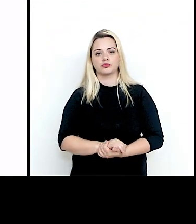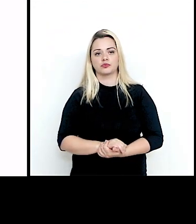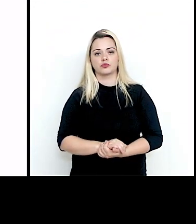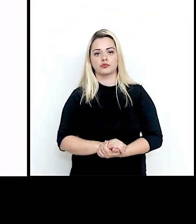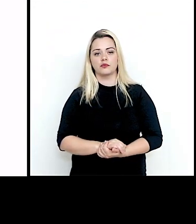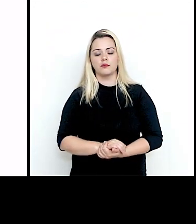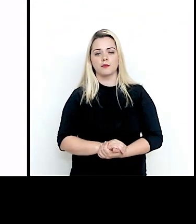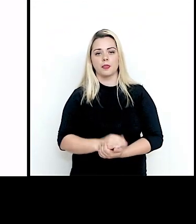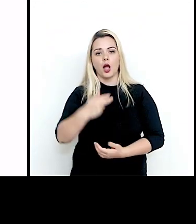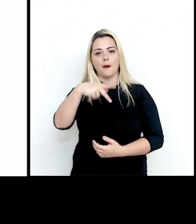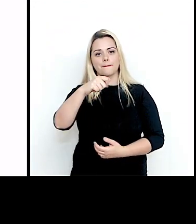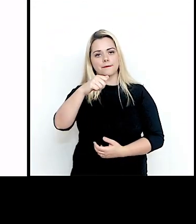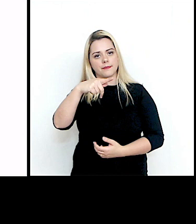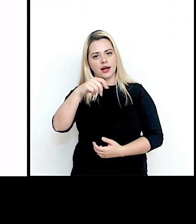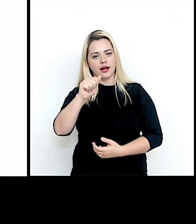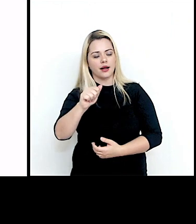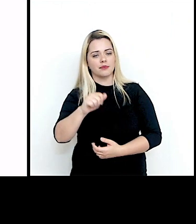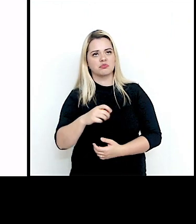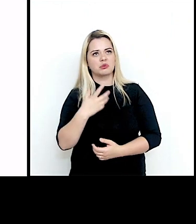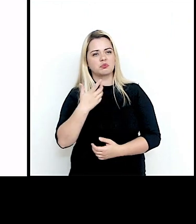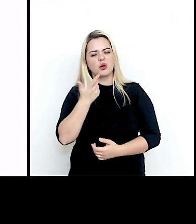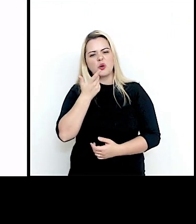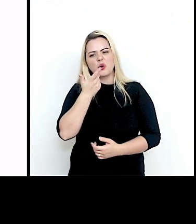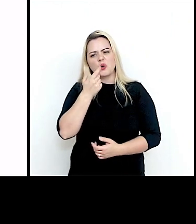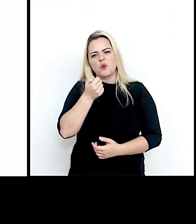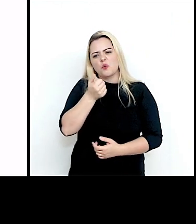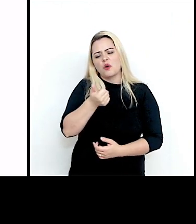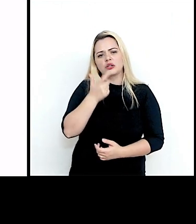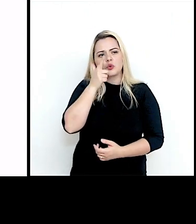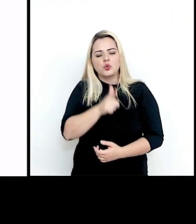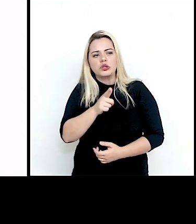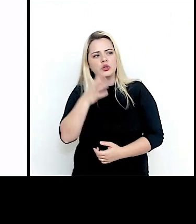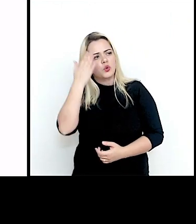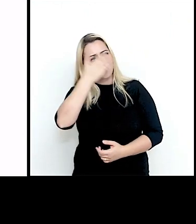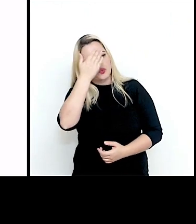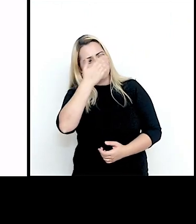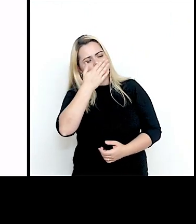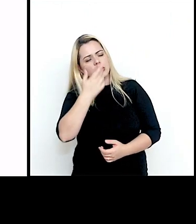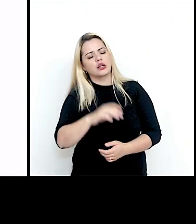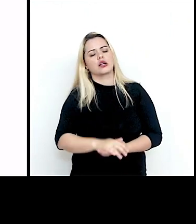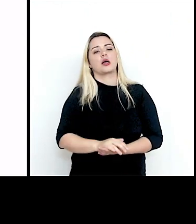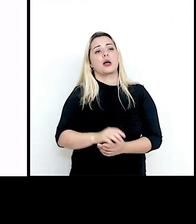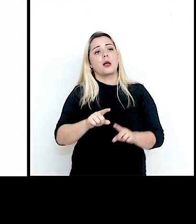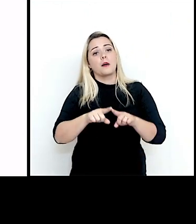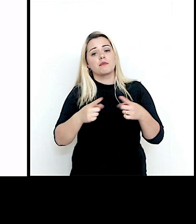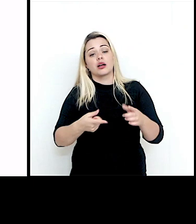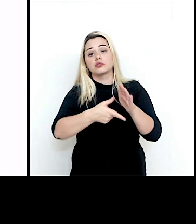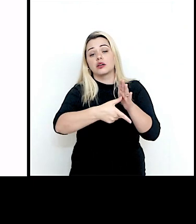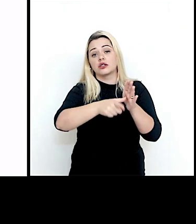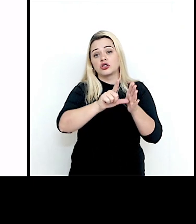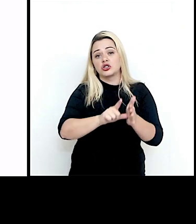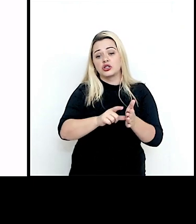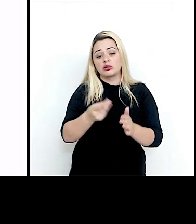dar para uma praticamente não dá para viu o dono da cidade mas é que a a antiga não